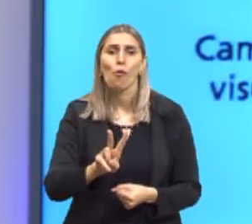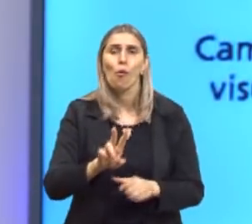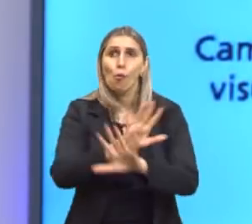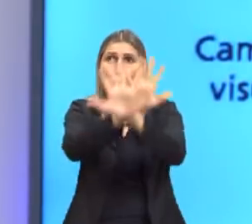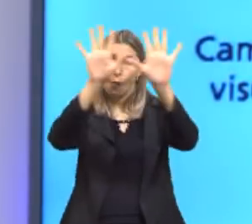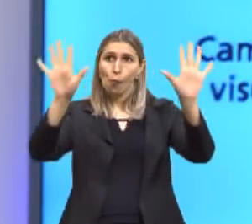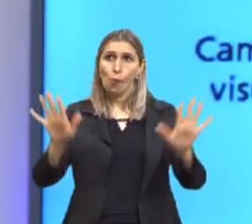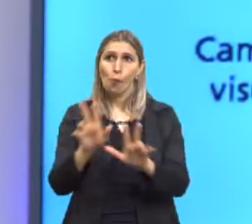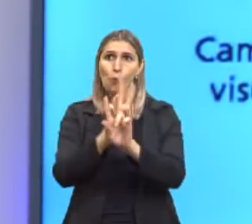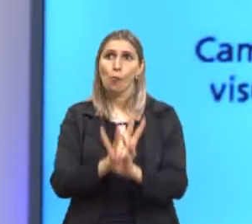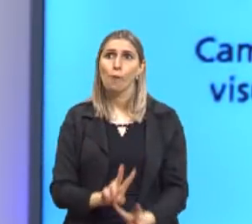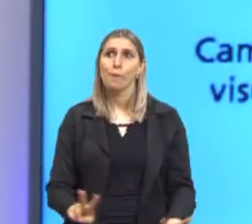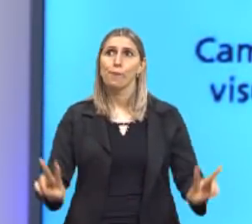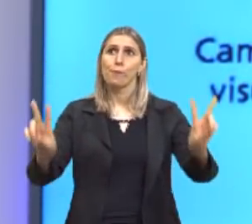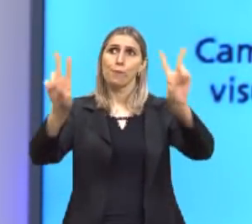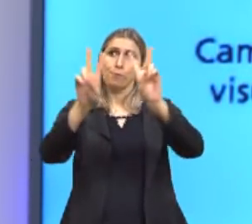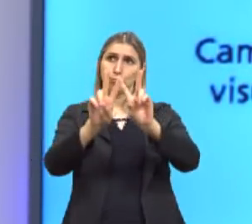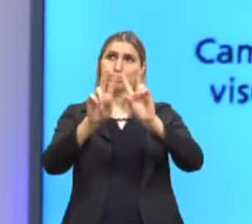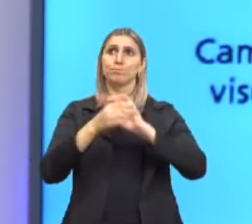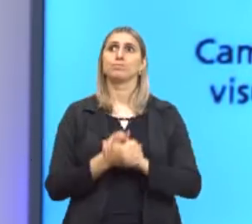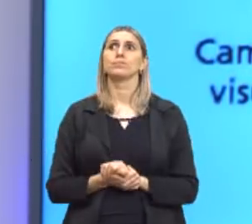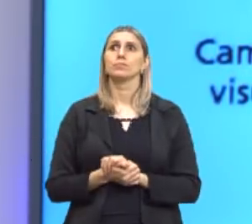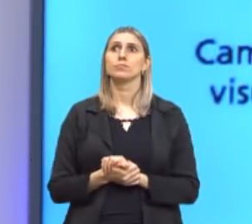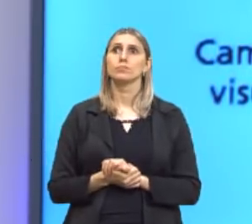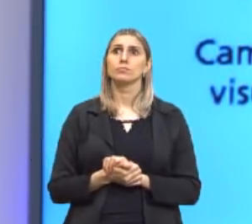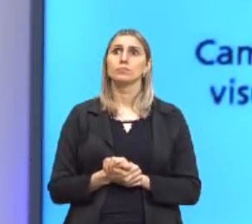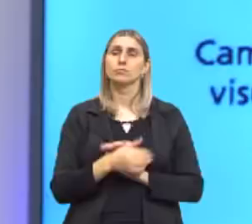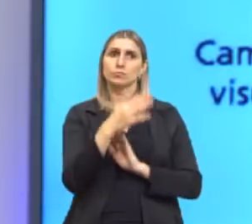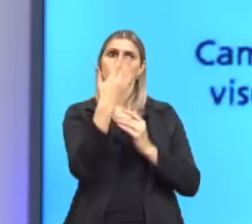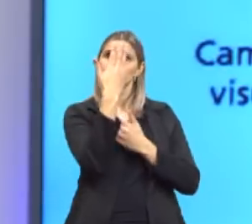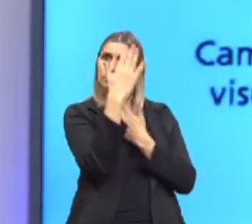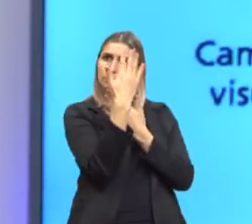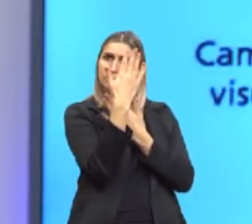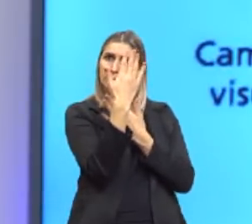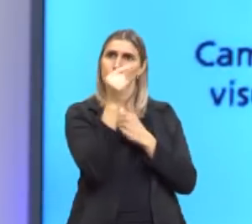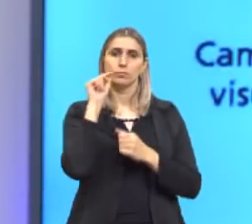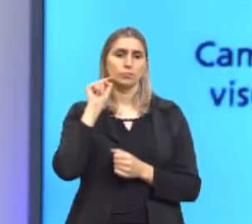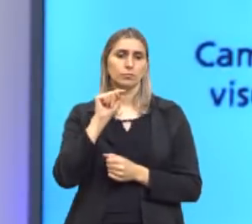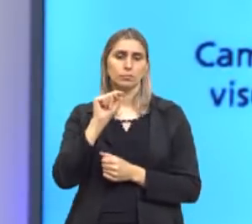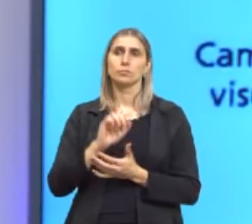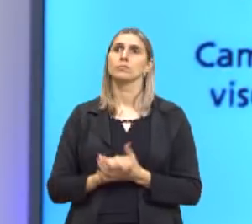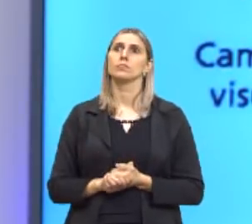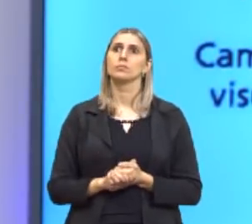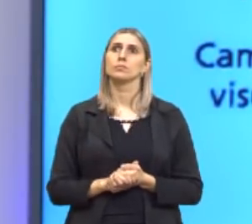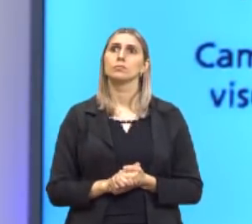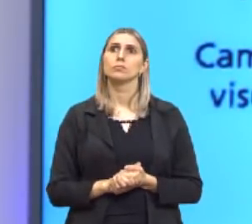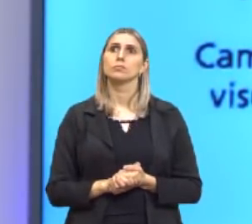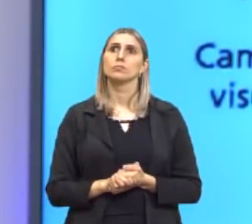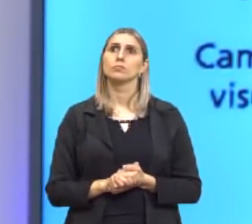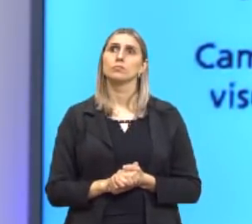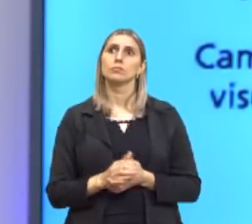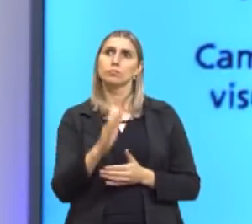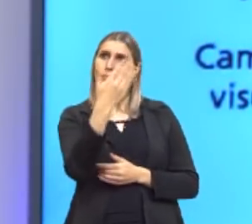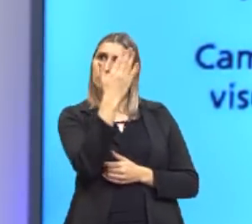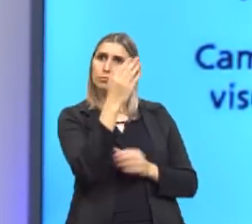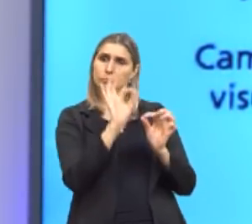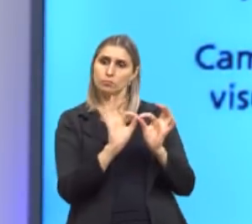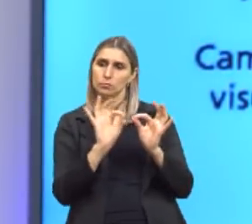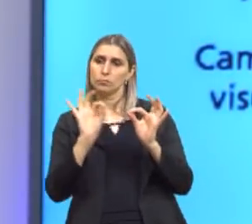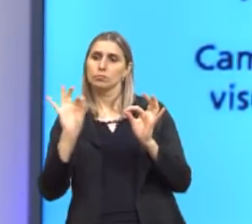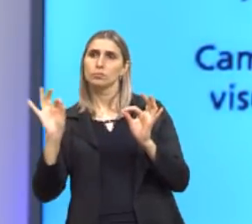visão, né, o espelho está aqui, certo? Aqui o